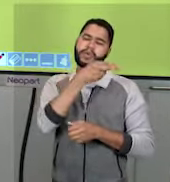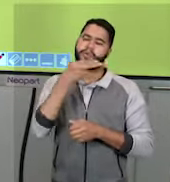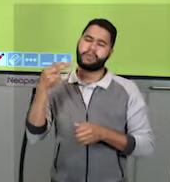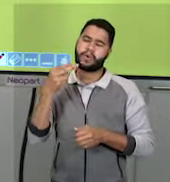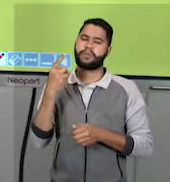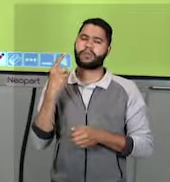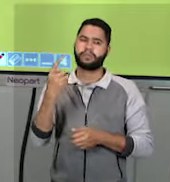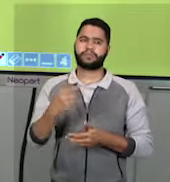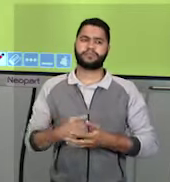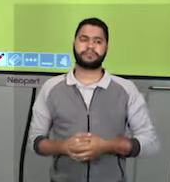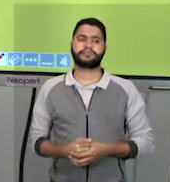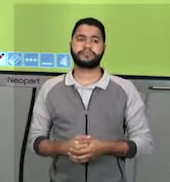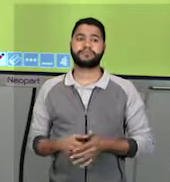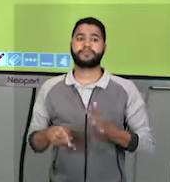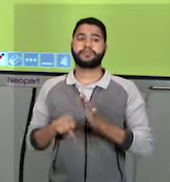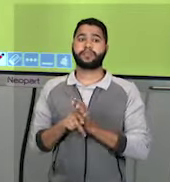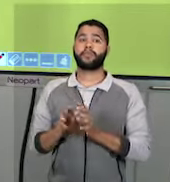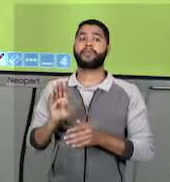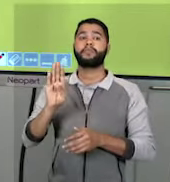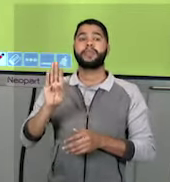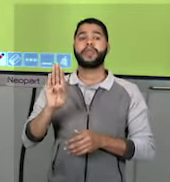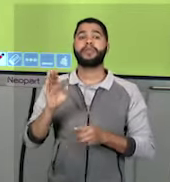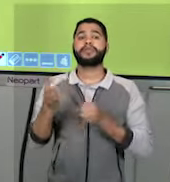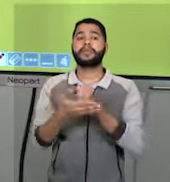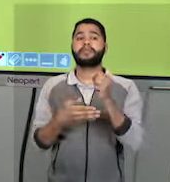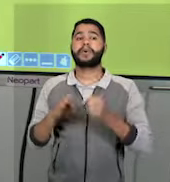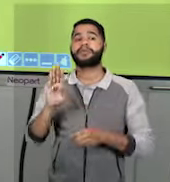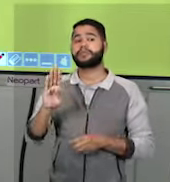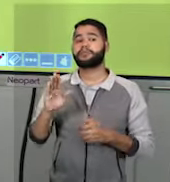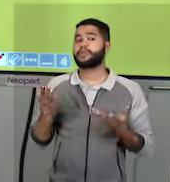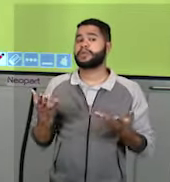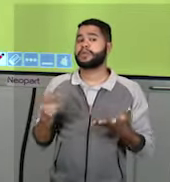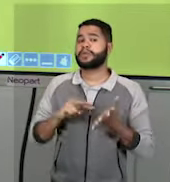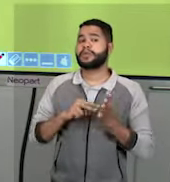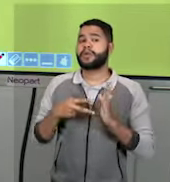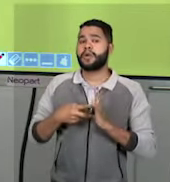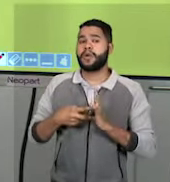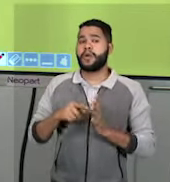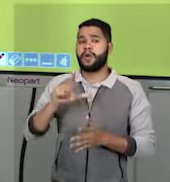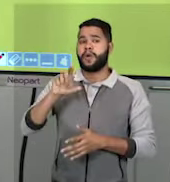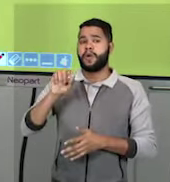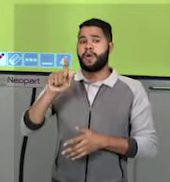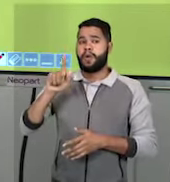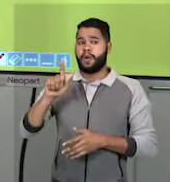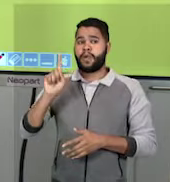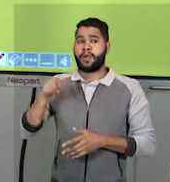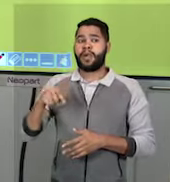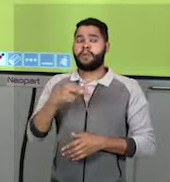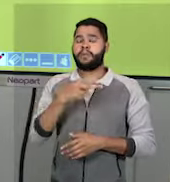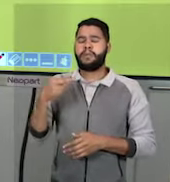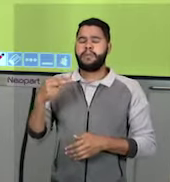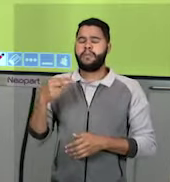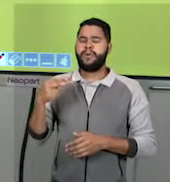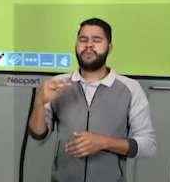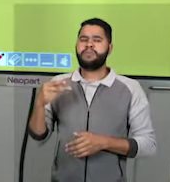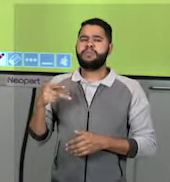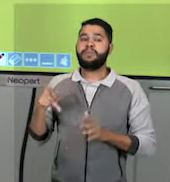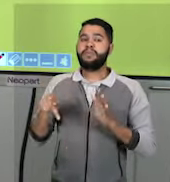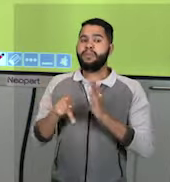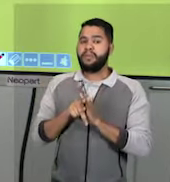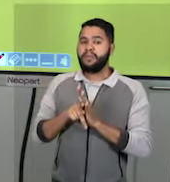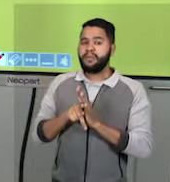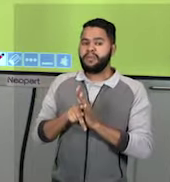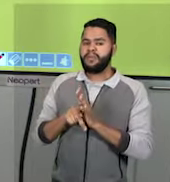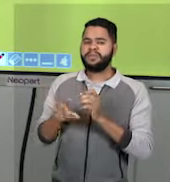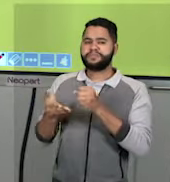Logaritmo de b na base b. O que está dizendo aqui? Está dizendo que o logaritmando é igual ao logaritmo, à